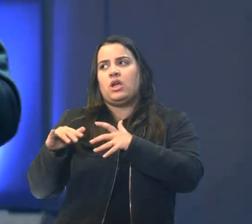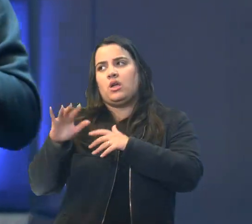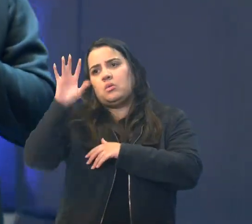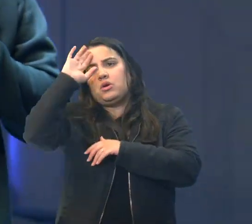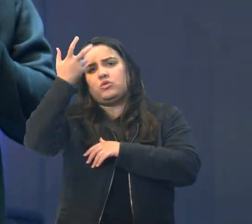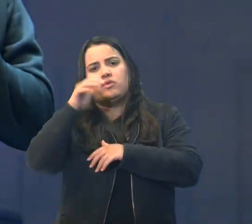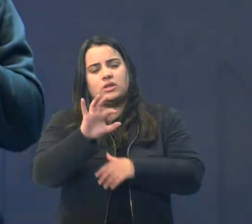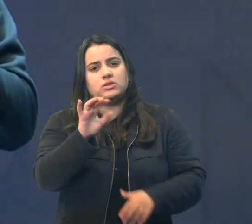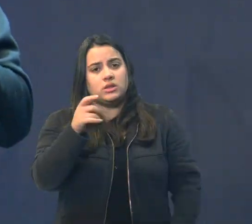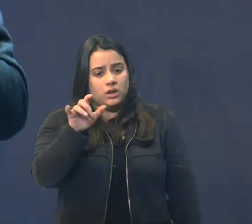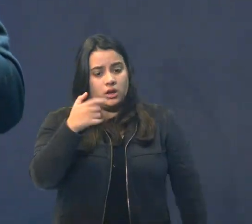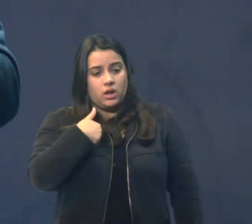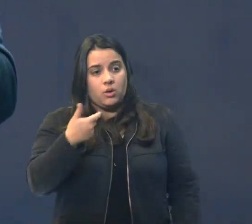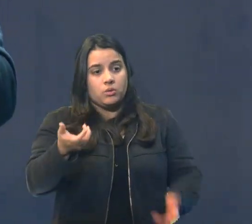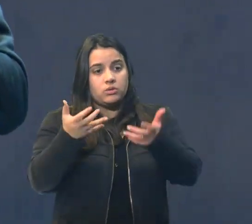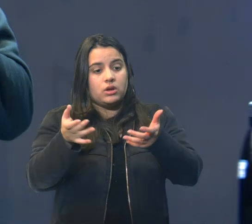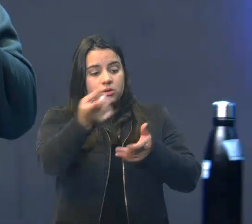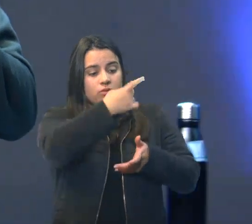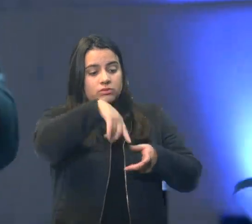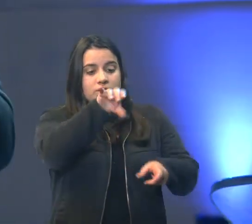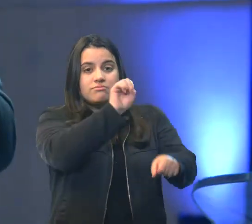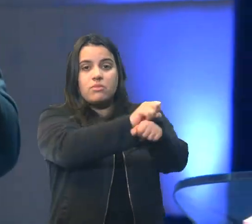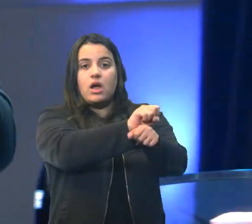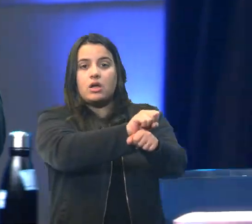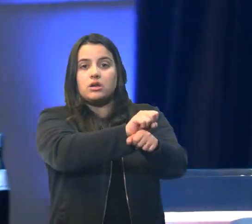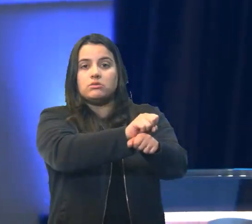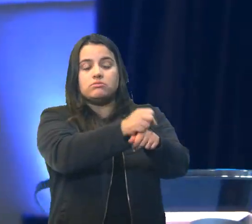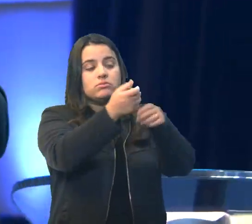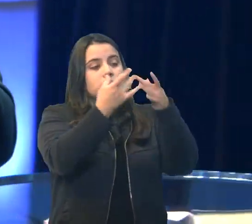Para me ouvir. Então, se você é